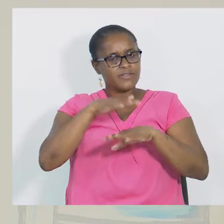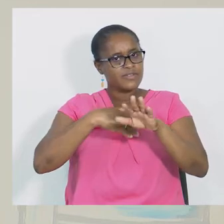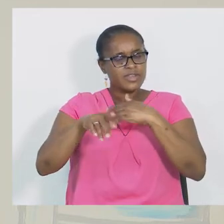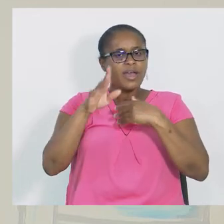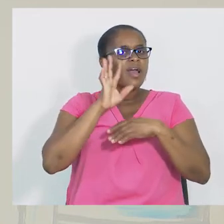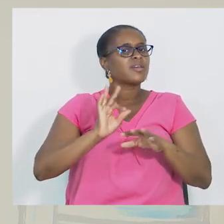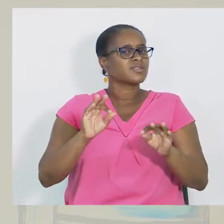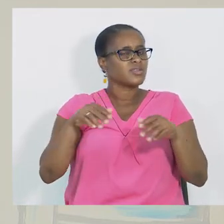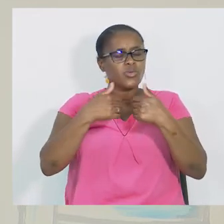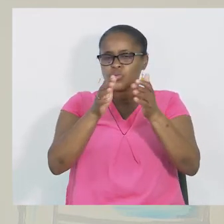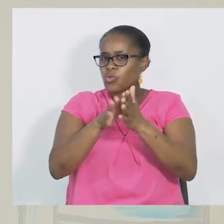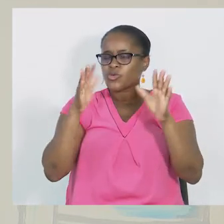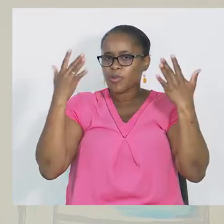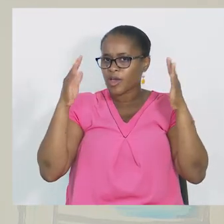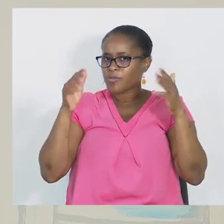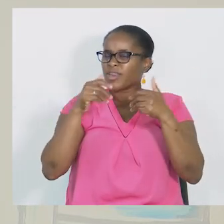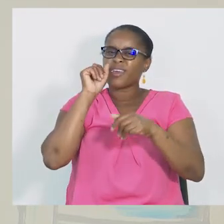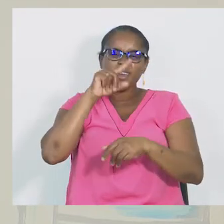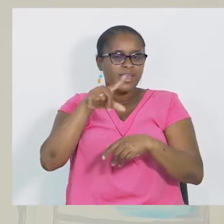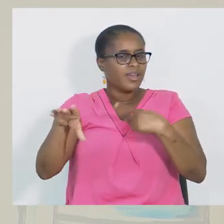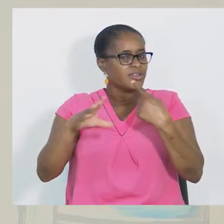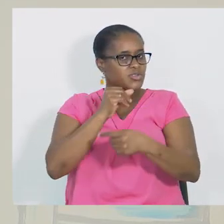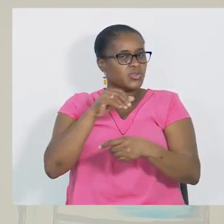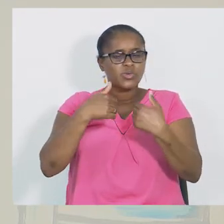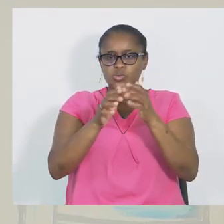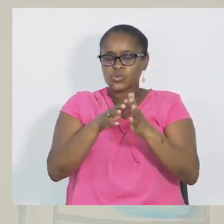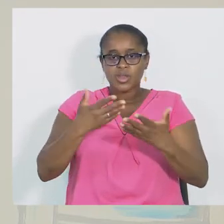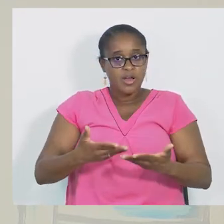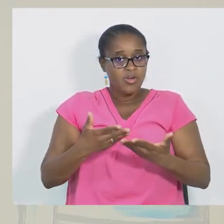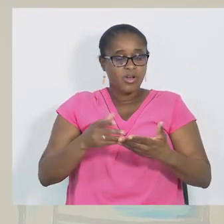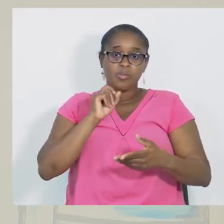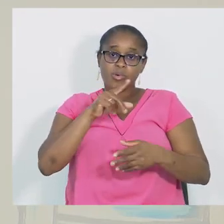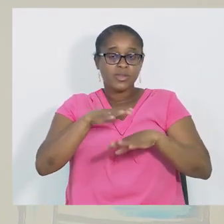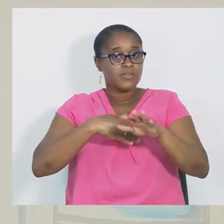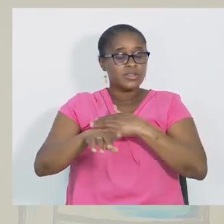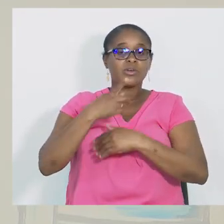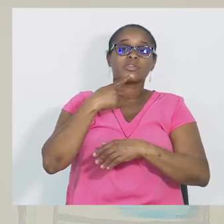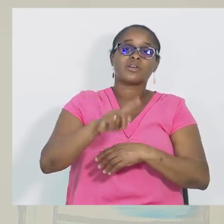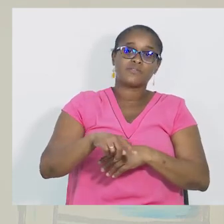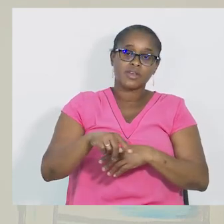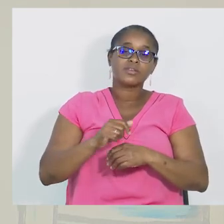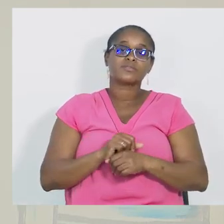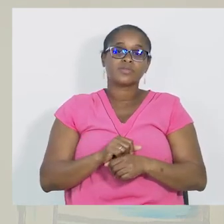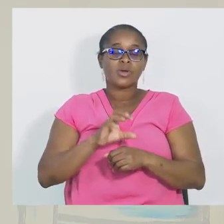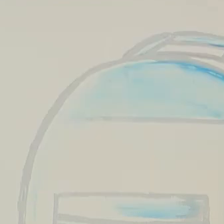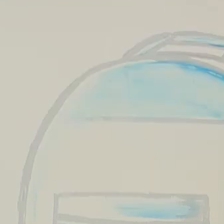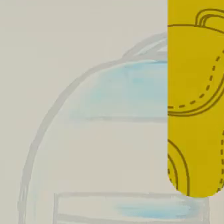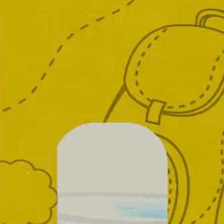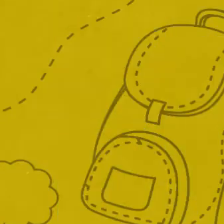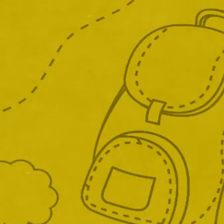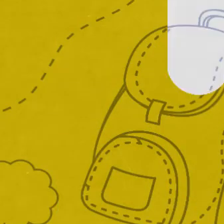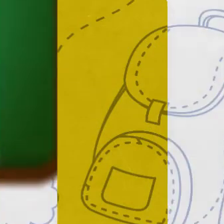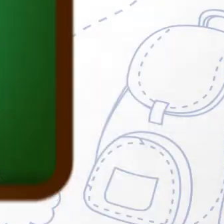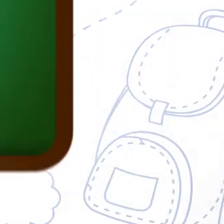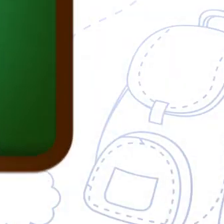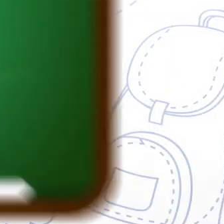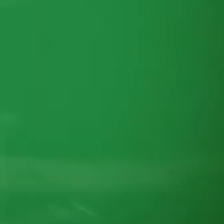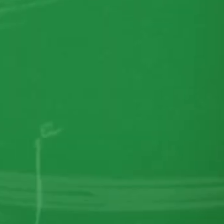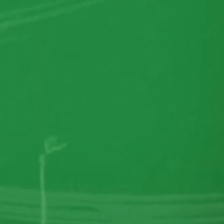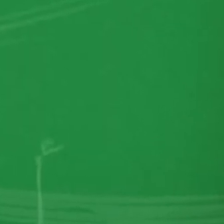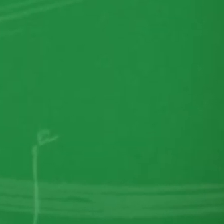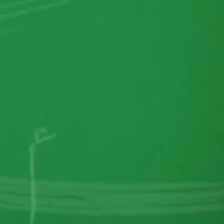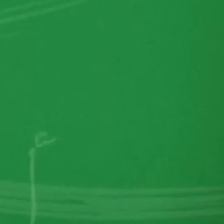vão circular os nomes. E agora, mãos à obra, vou-vos dar um tempinho